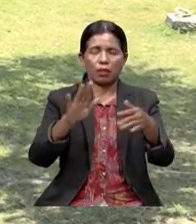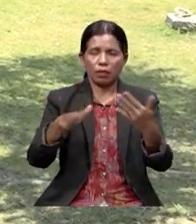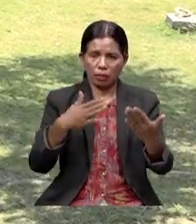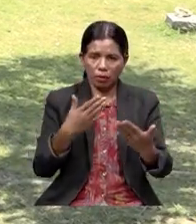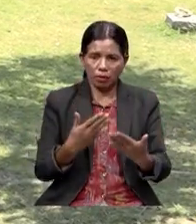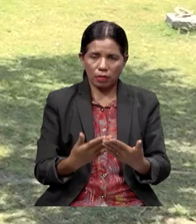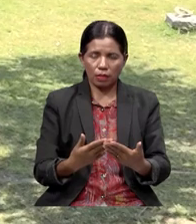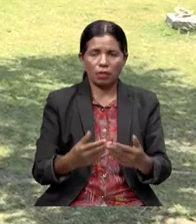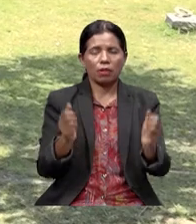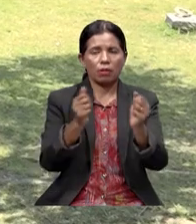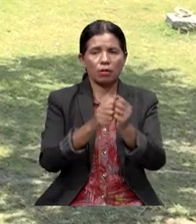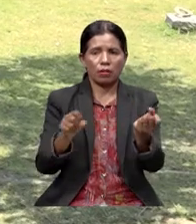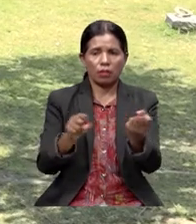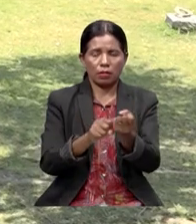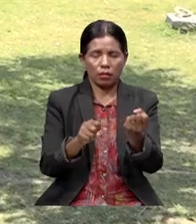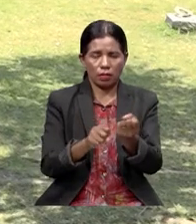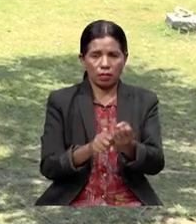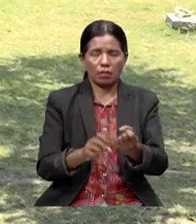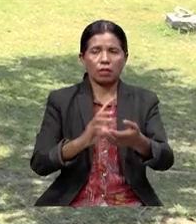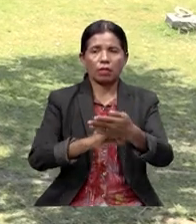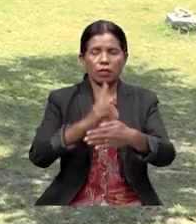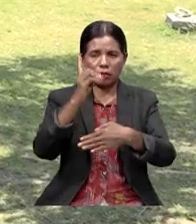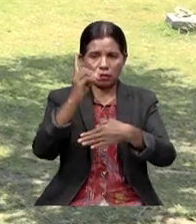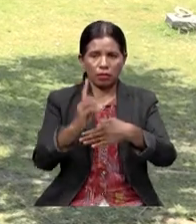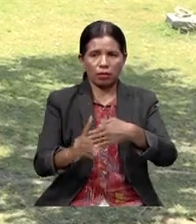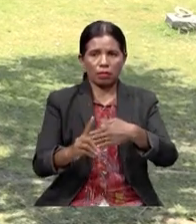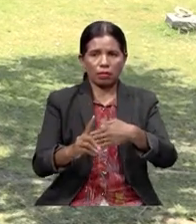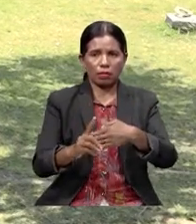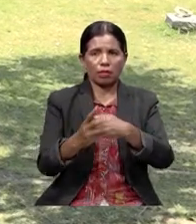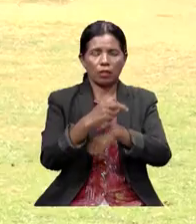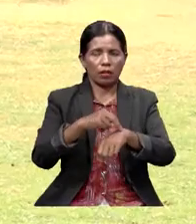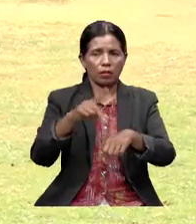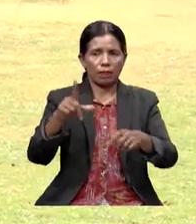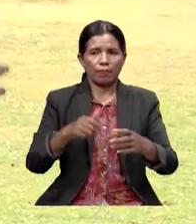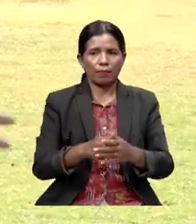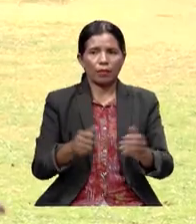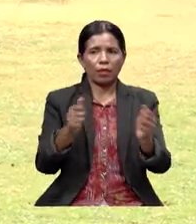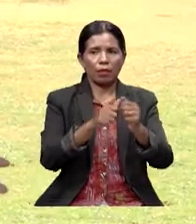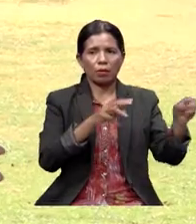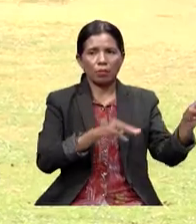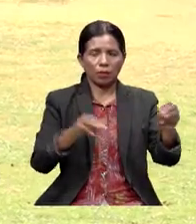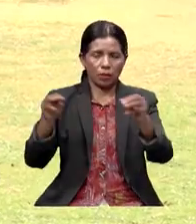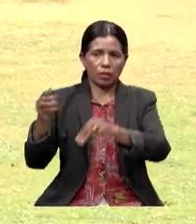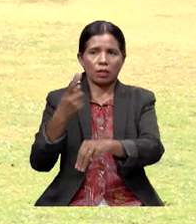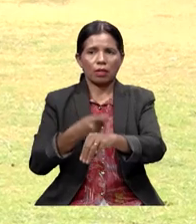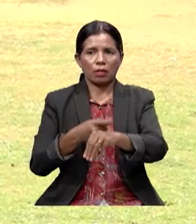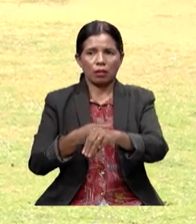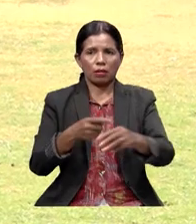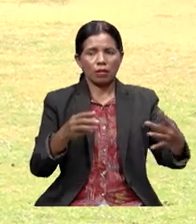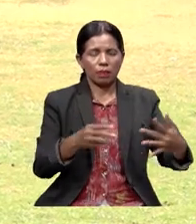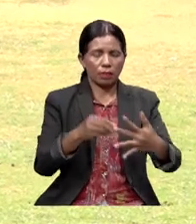onune contribui ba desenvolvimento nacional. Ho mudança tempo